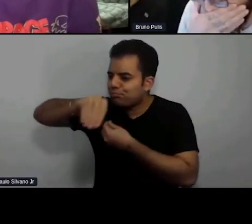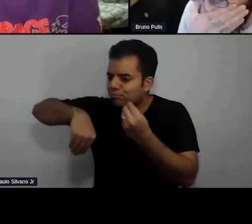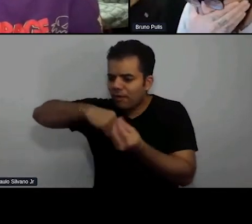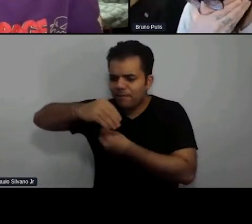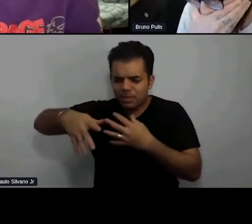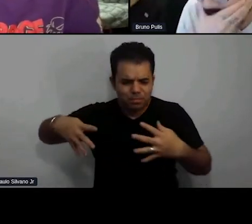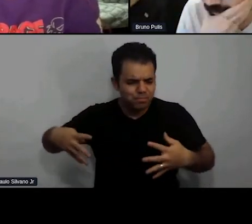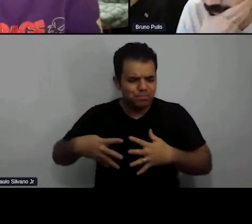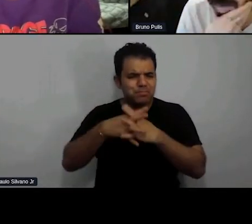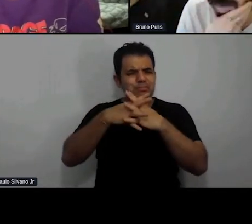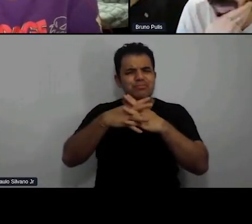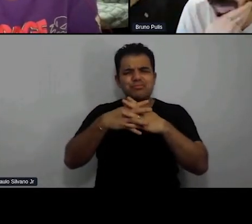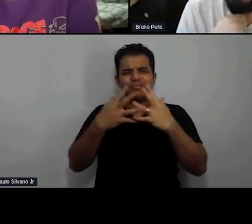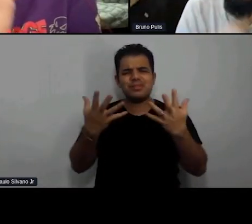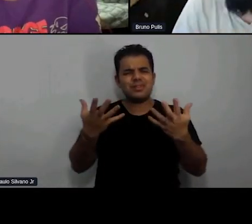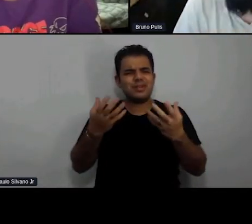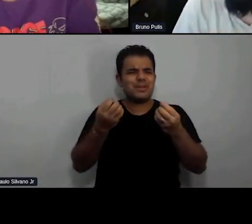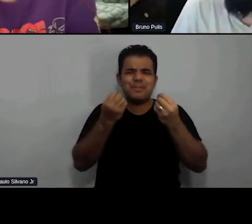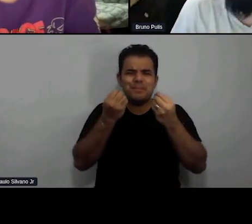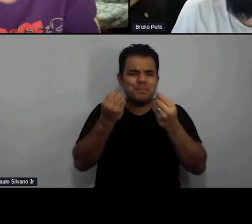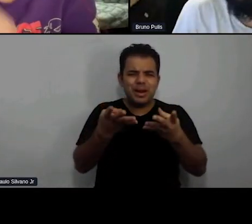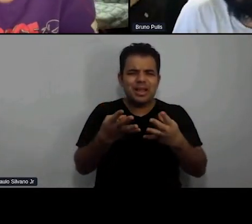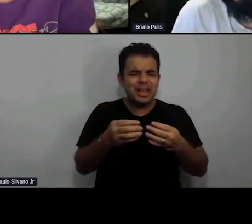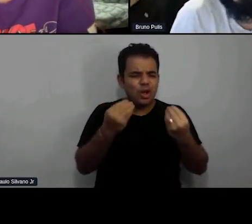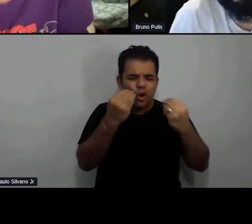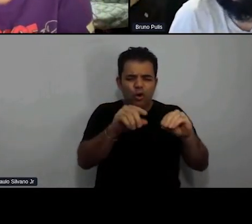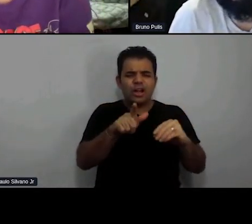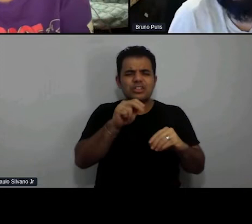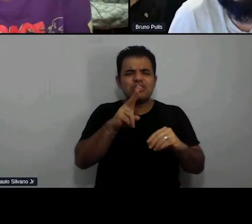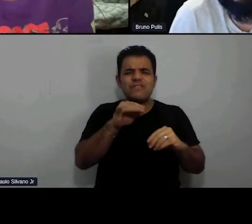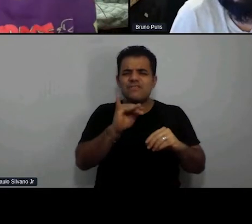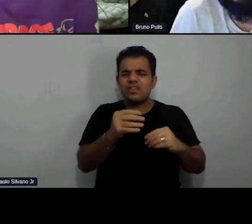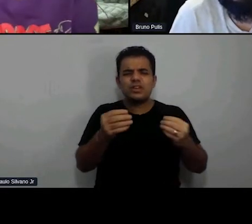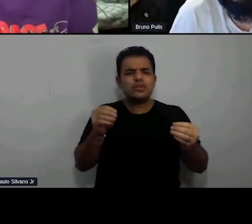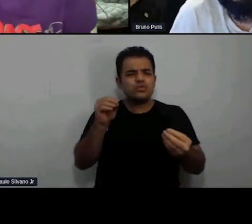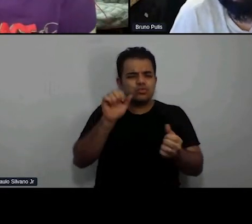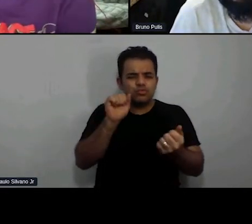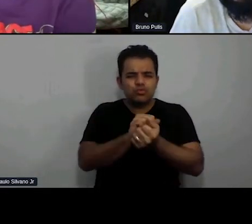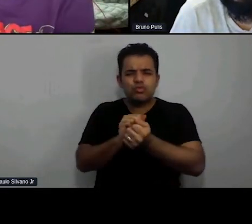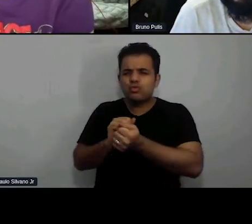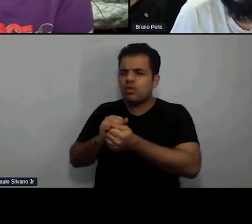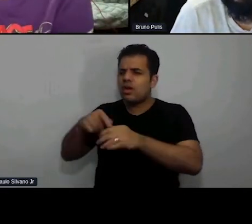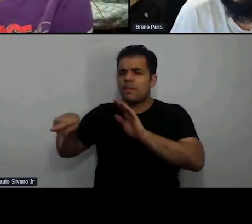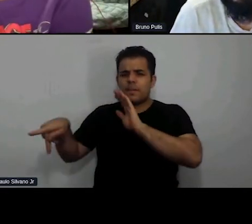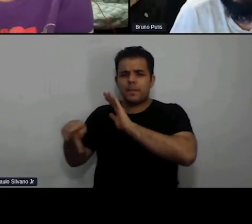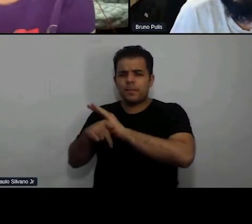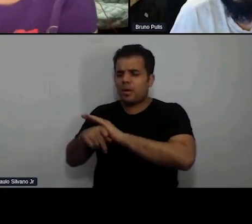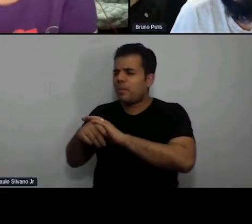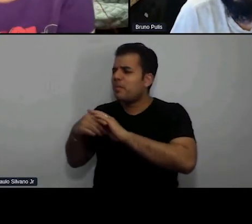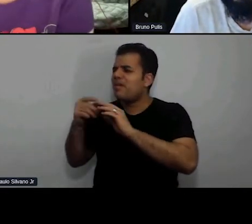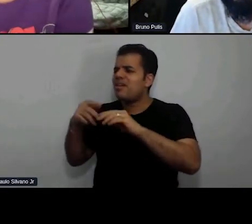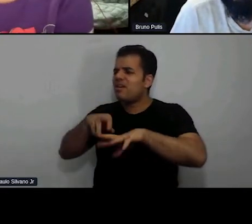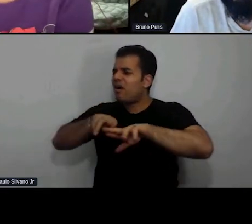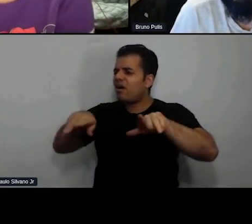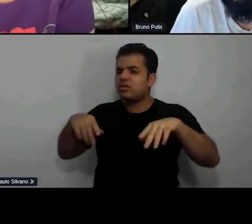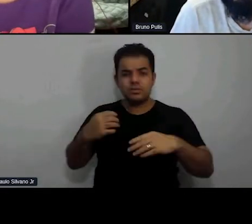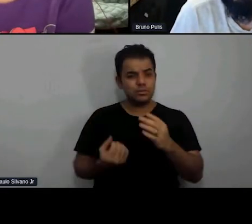sabe? Gente, por que vai colocar uma div com uma área role, por exemplo, de button, se você pode criar um